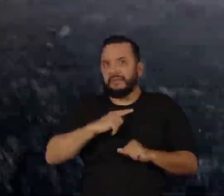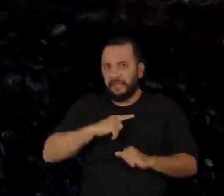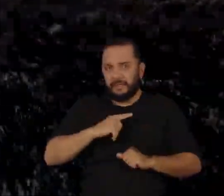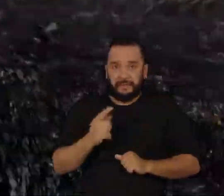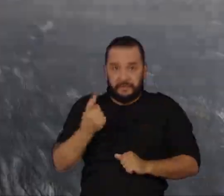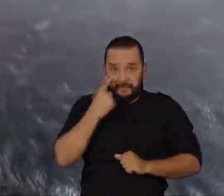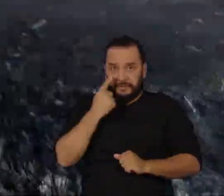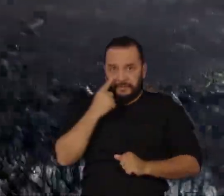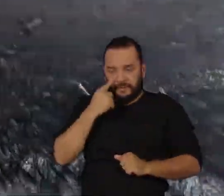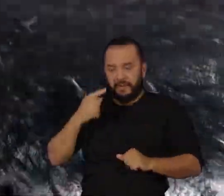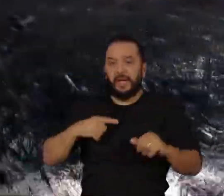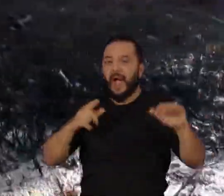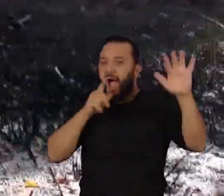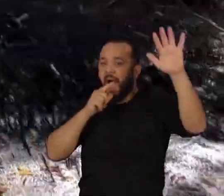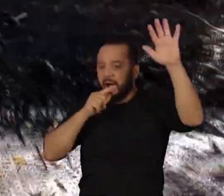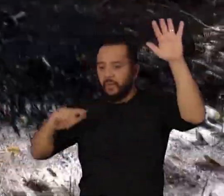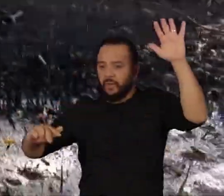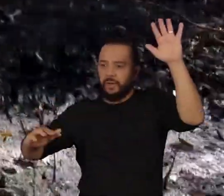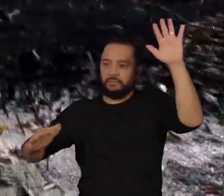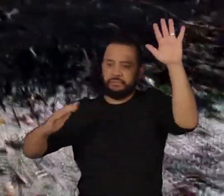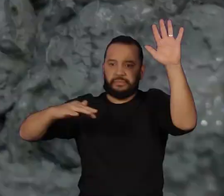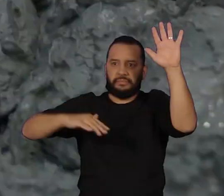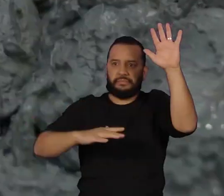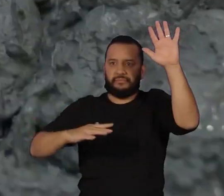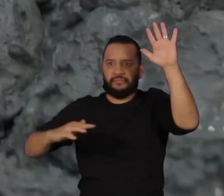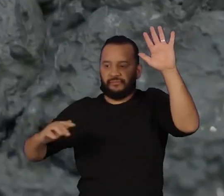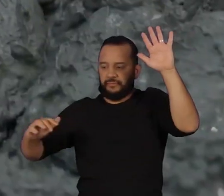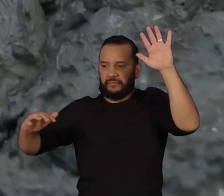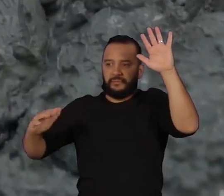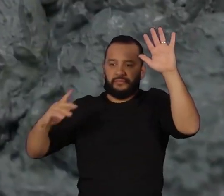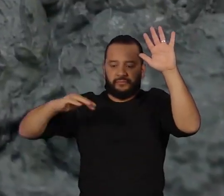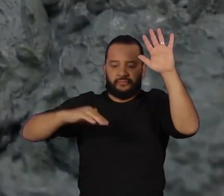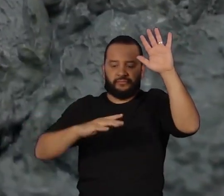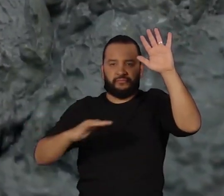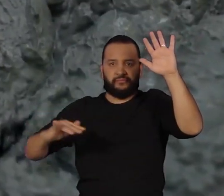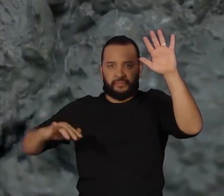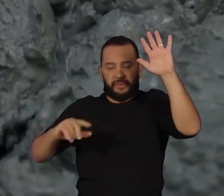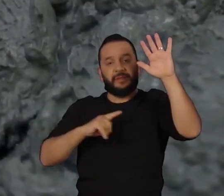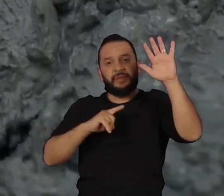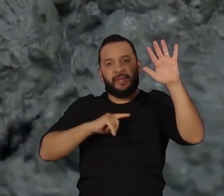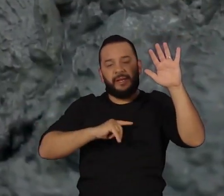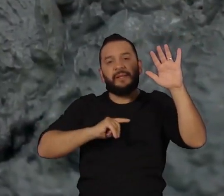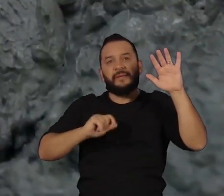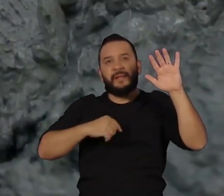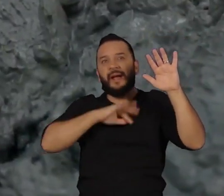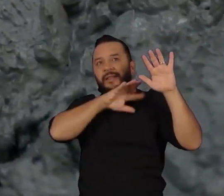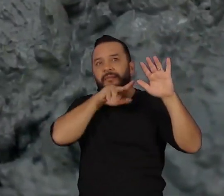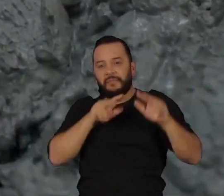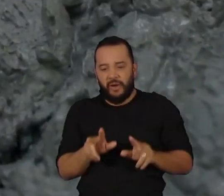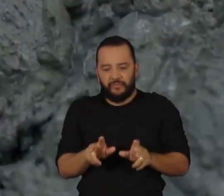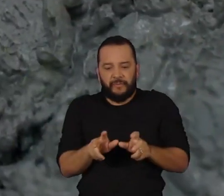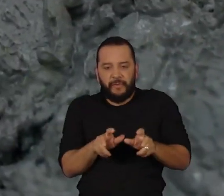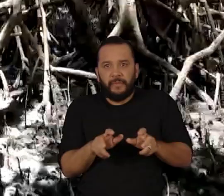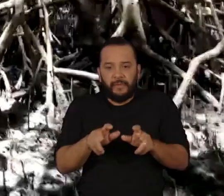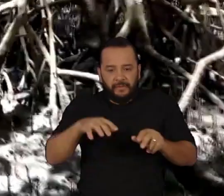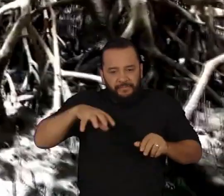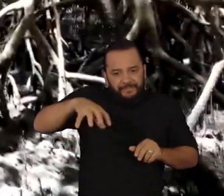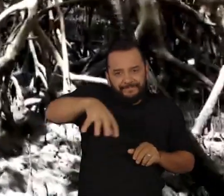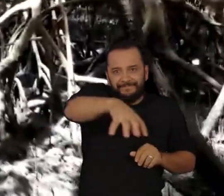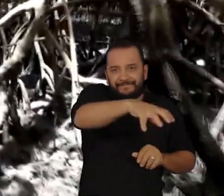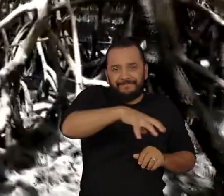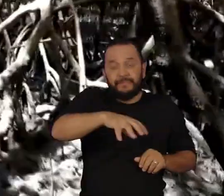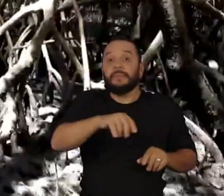encharcado pelas marés abriga bosques de espécies adaptadas, sustentadas por raízes aéreas, além